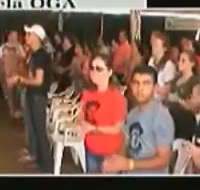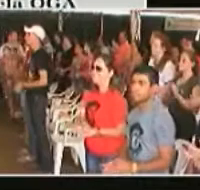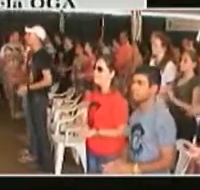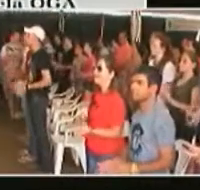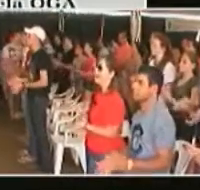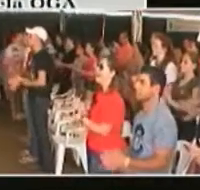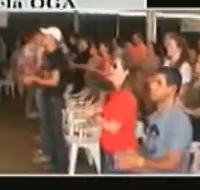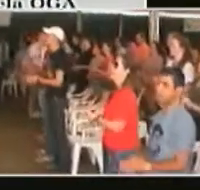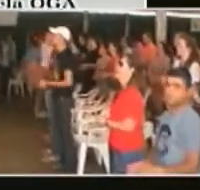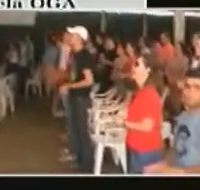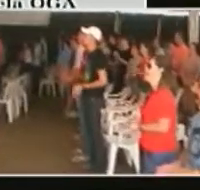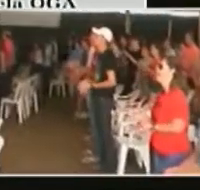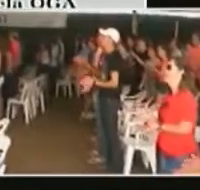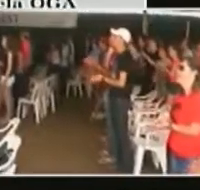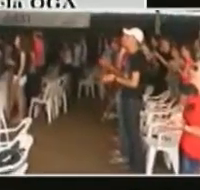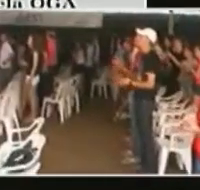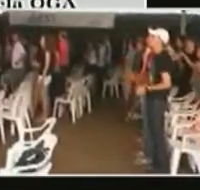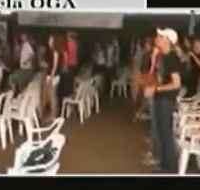Tem mais.